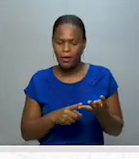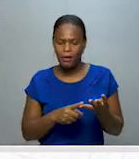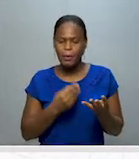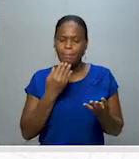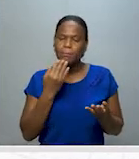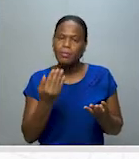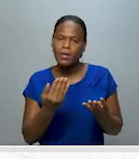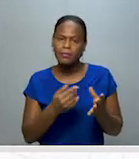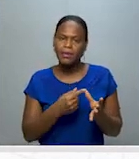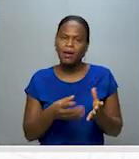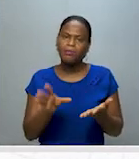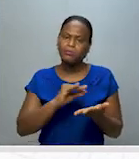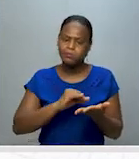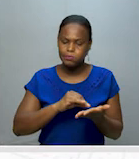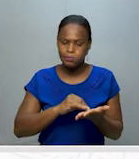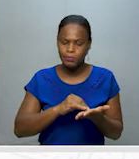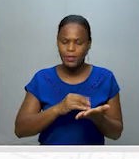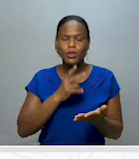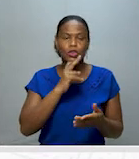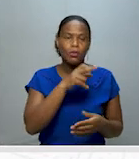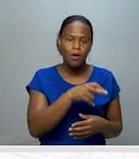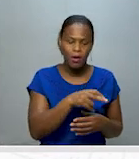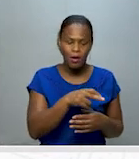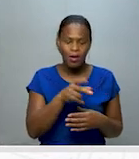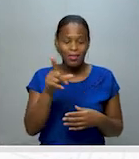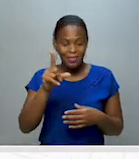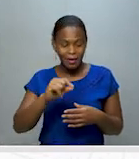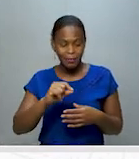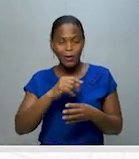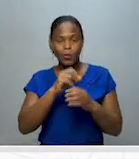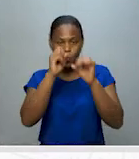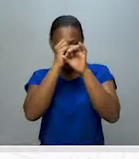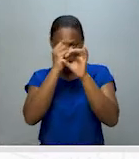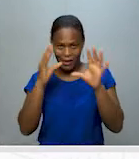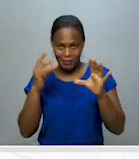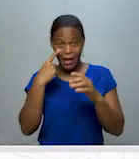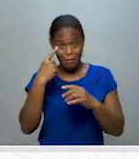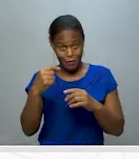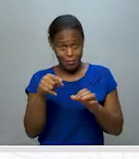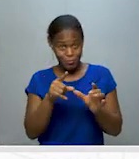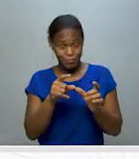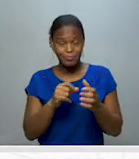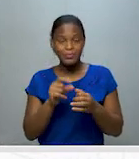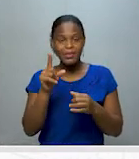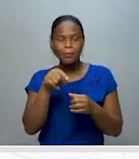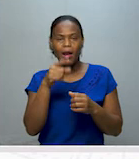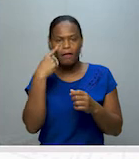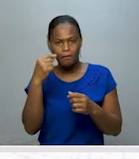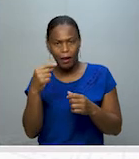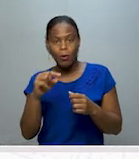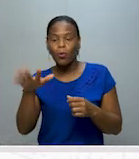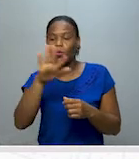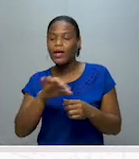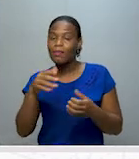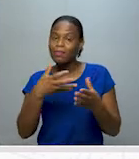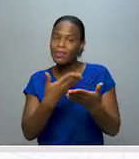perguntar, pedir, acrescentar, responder e também concluir. E reparem, são utilizados para